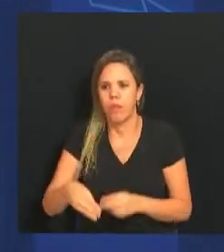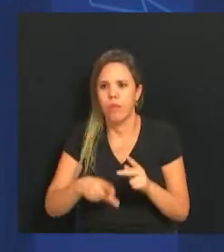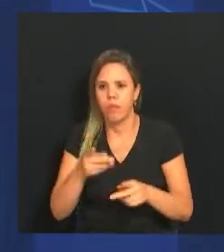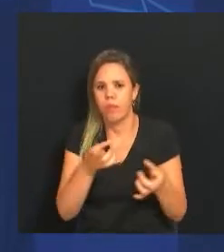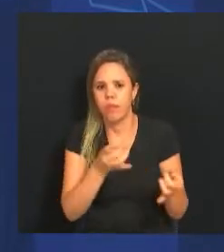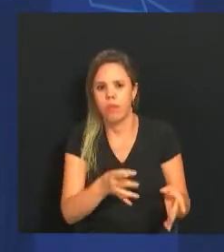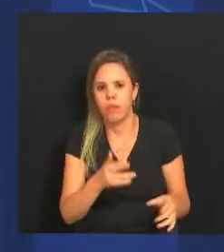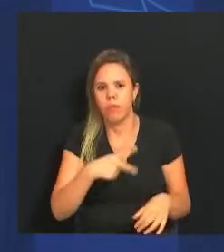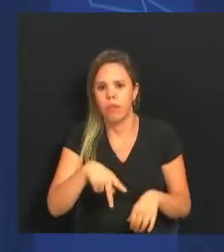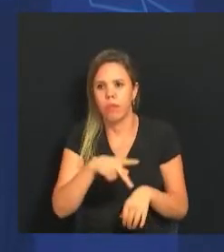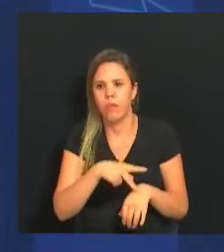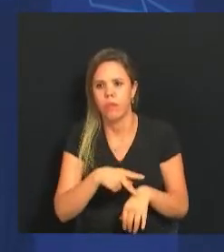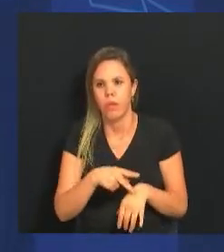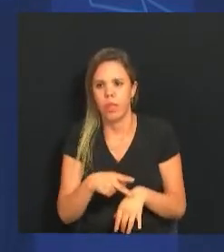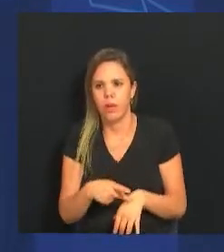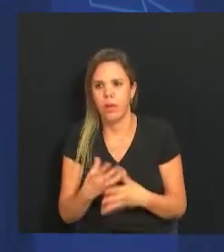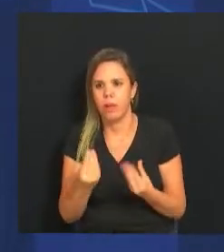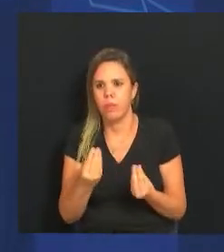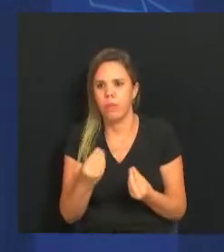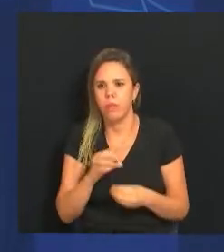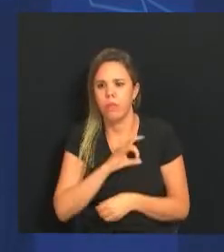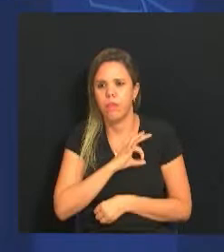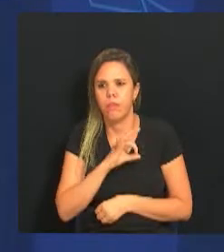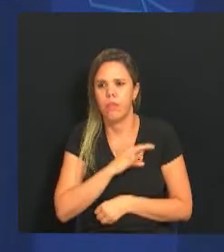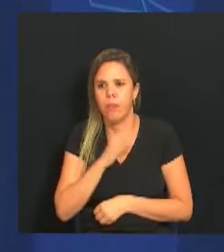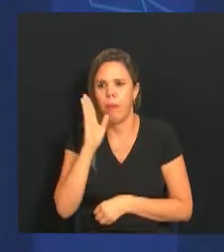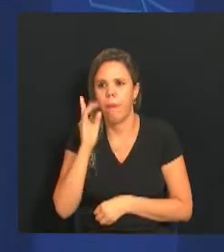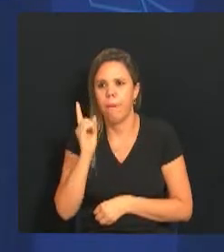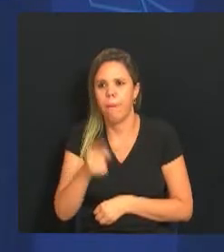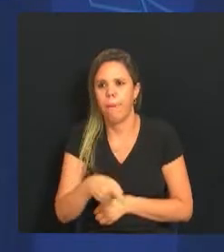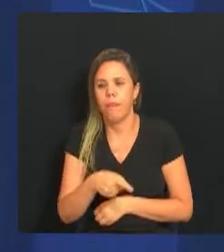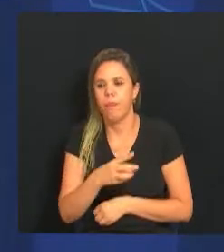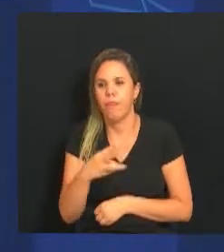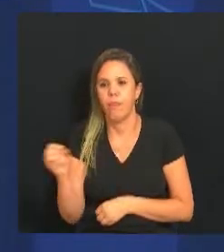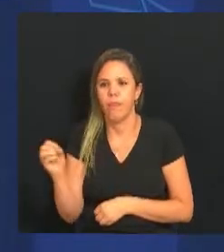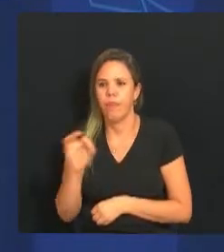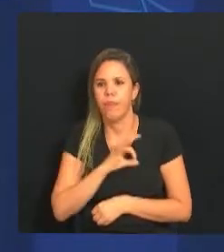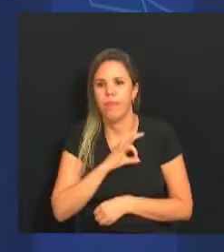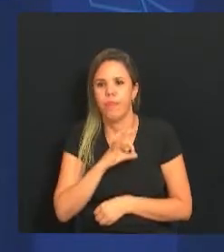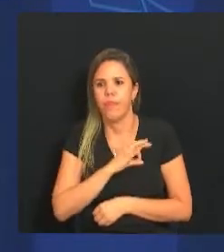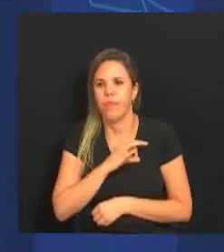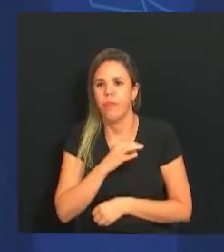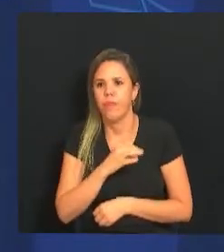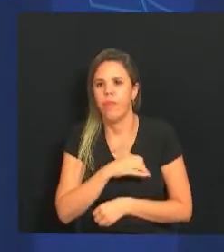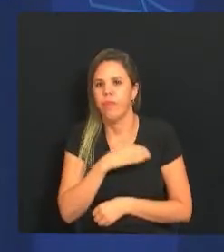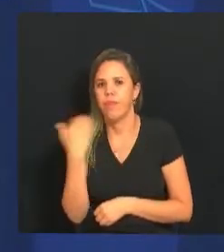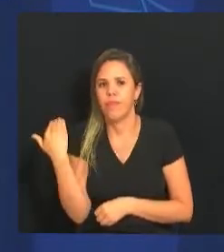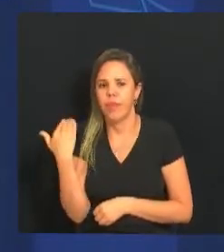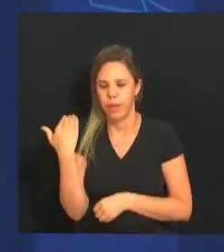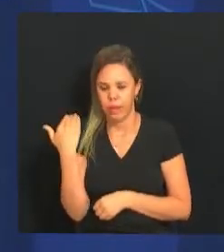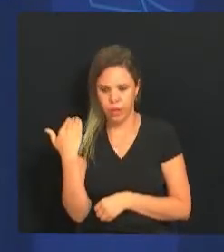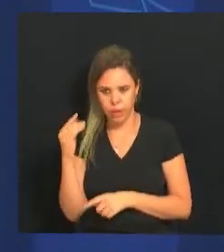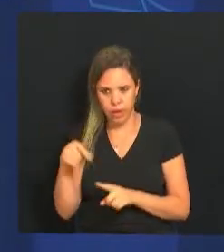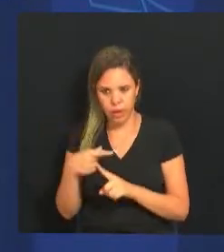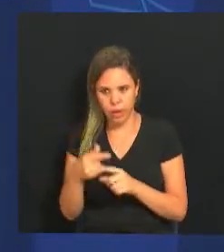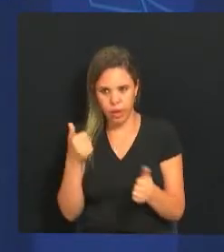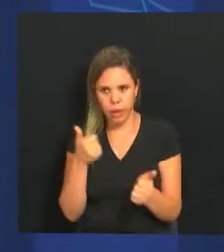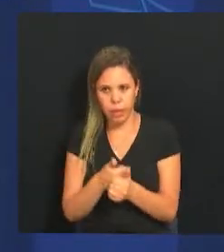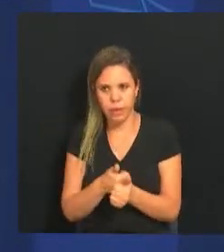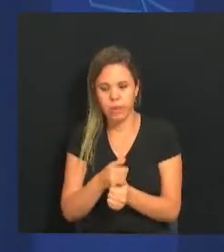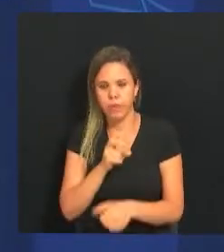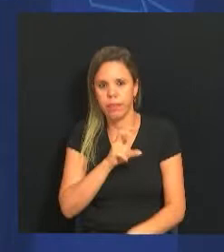deixaram o país. Centenas de civis e mais de 1.300 soldados ucranianos morreram, além de